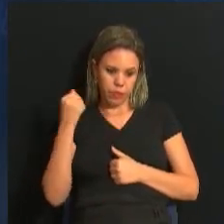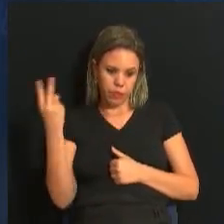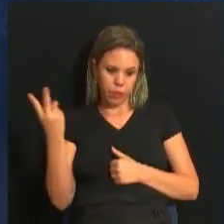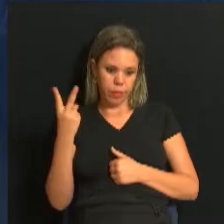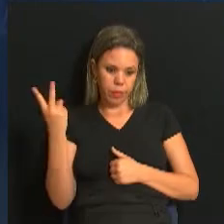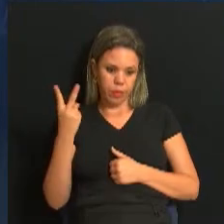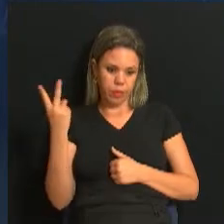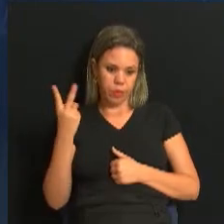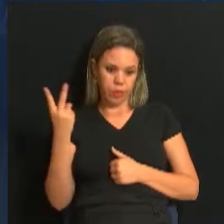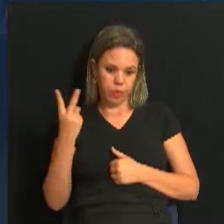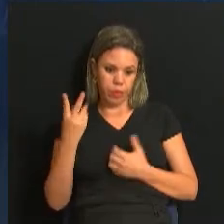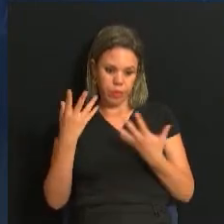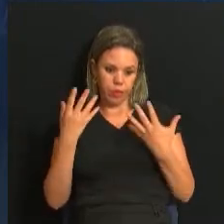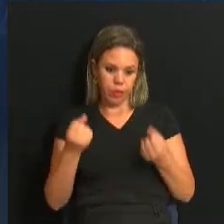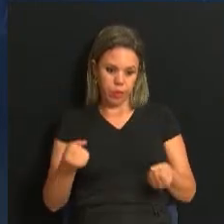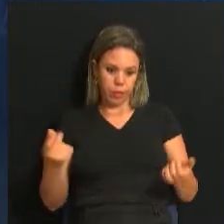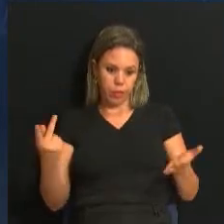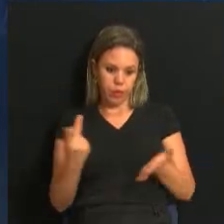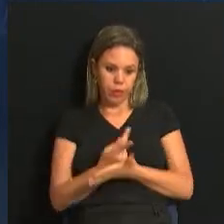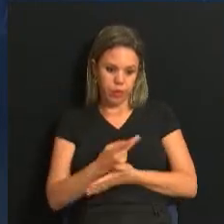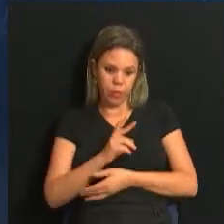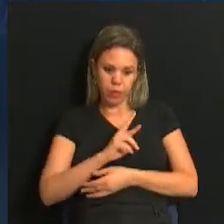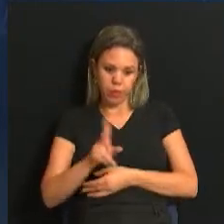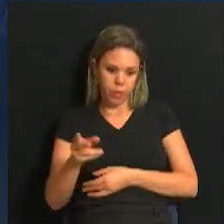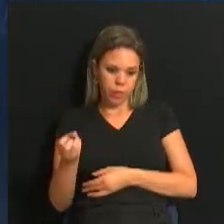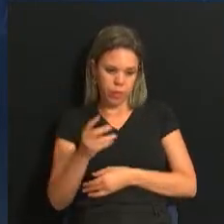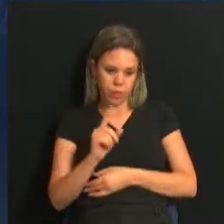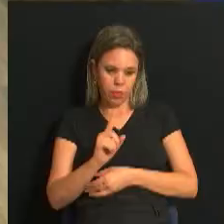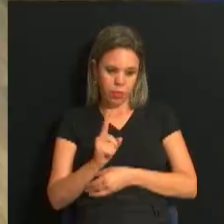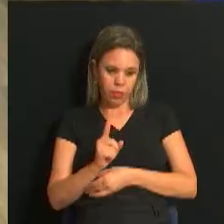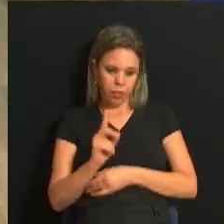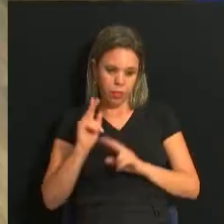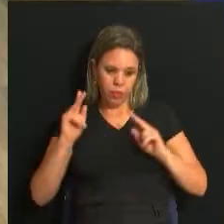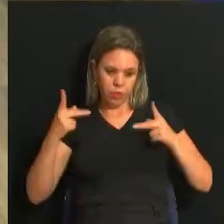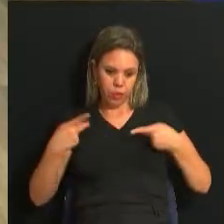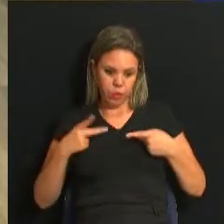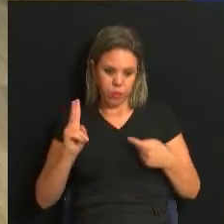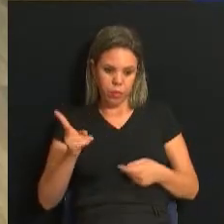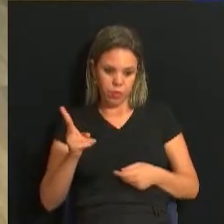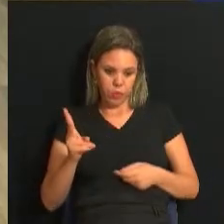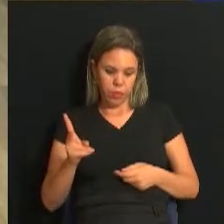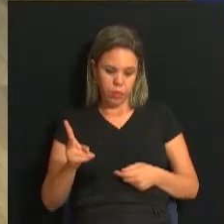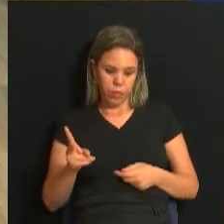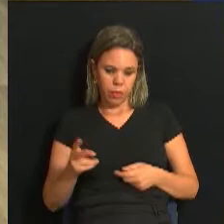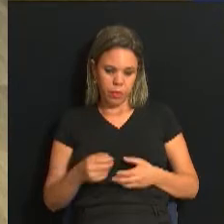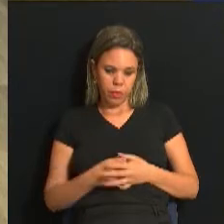valorizar, aceitar os erros, isso não é algo novo, né? O ser humano, ele sempre buscou isso.